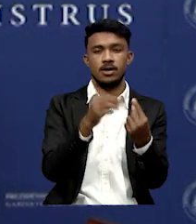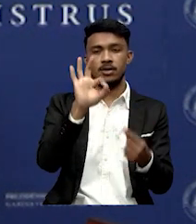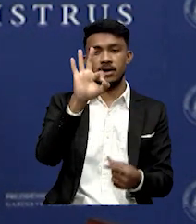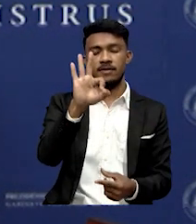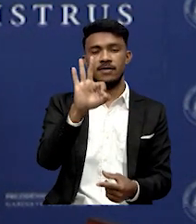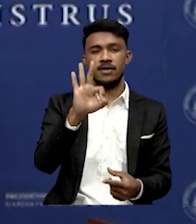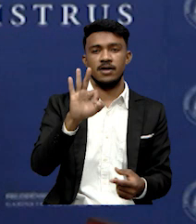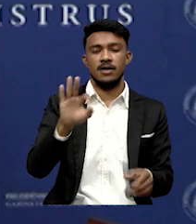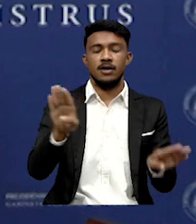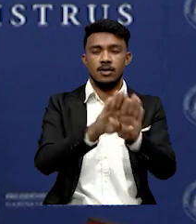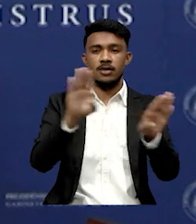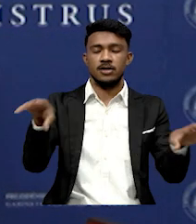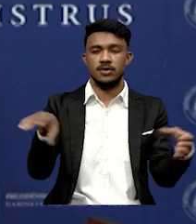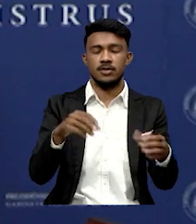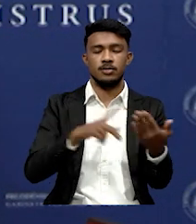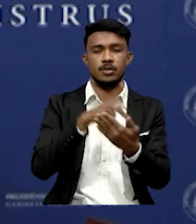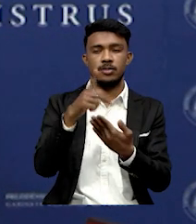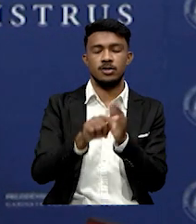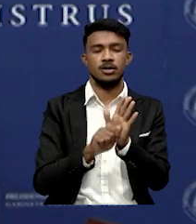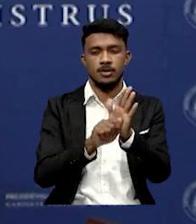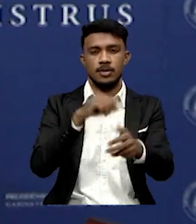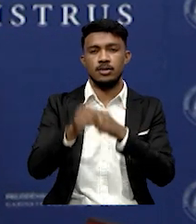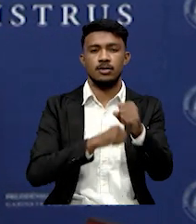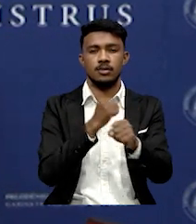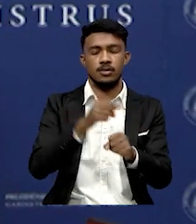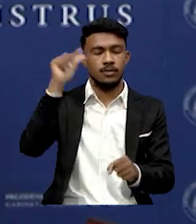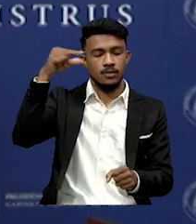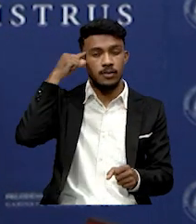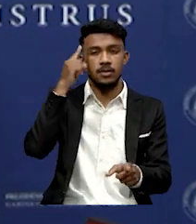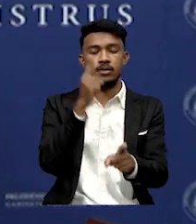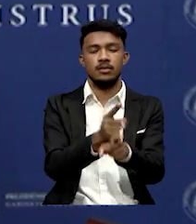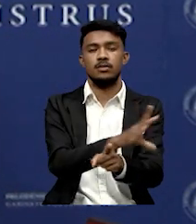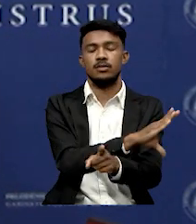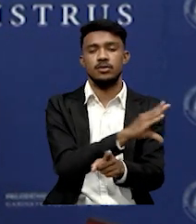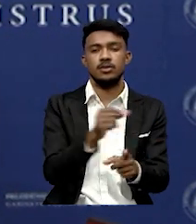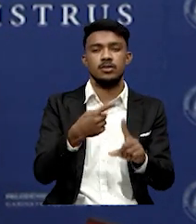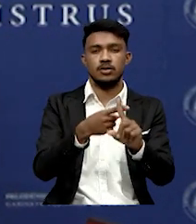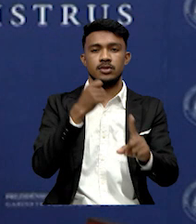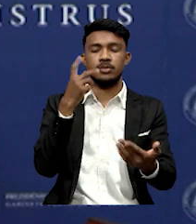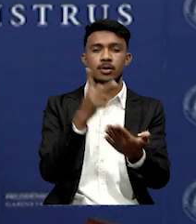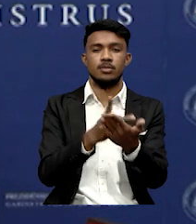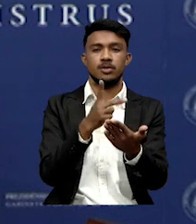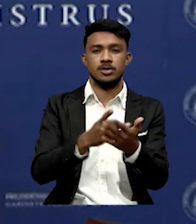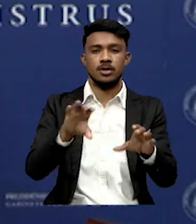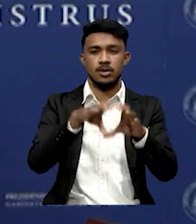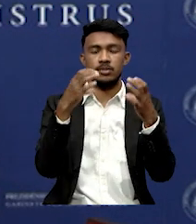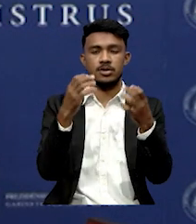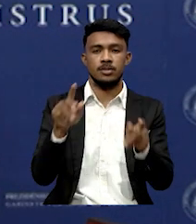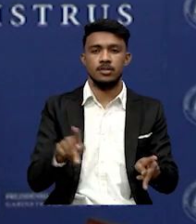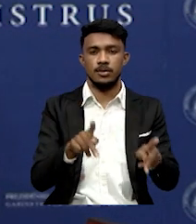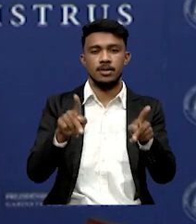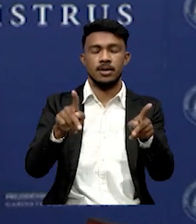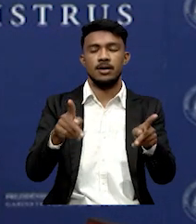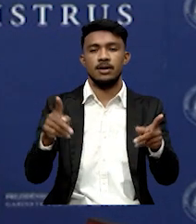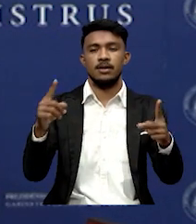Vaga de Serané destina ba promoção na B, Tinantinan, governo fixa, em Liu-Russi proposta comissão função pública Nian,